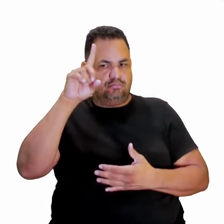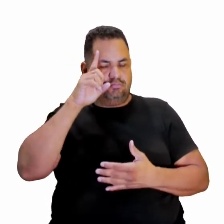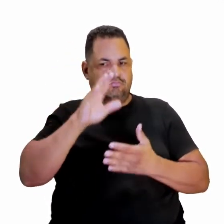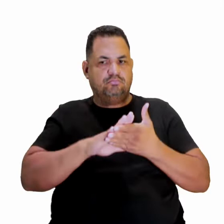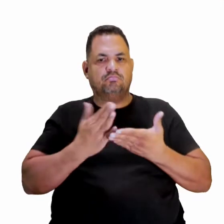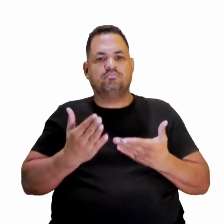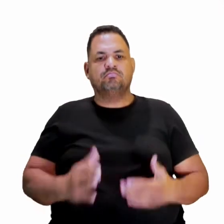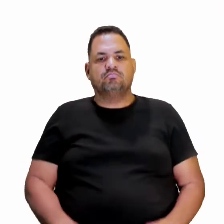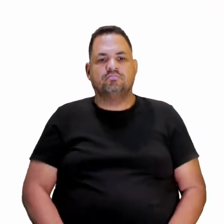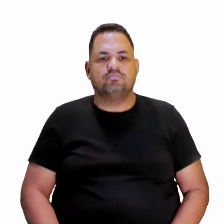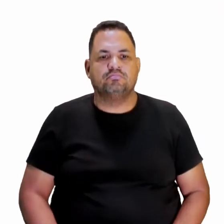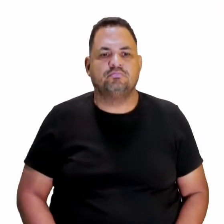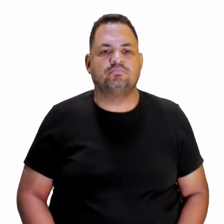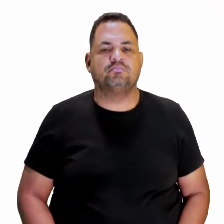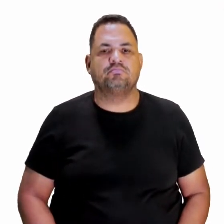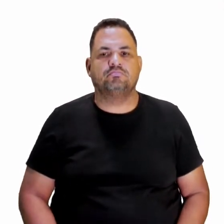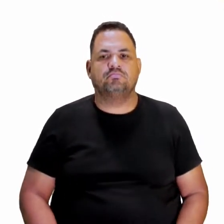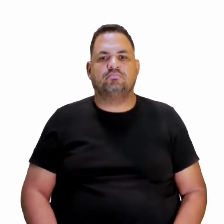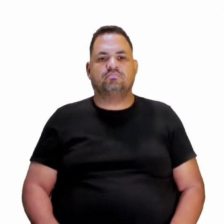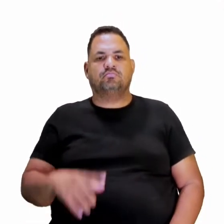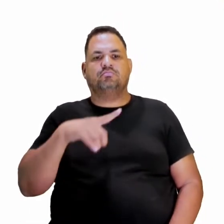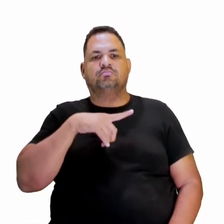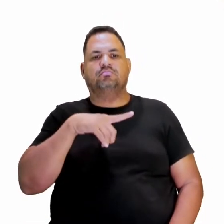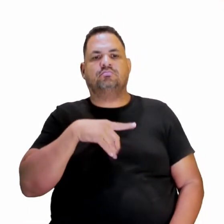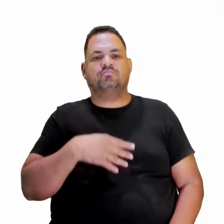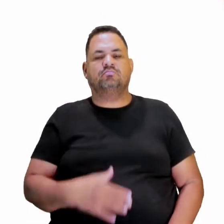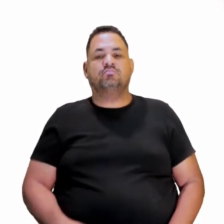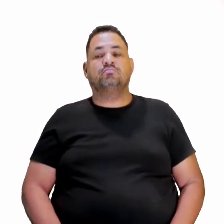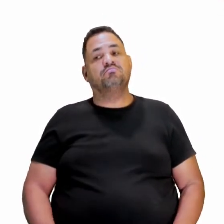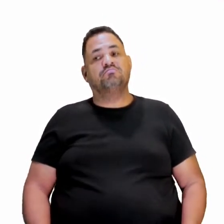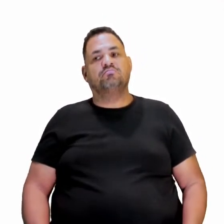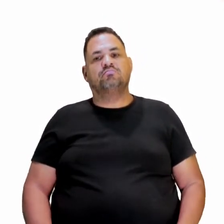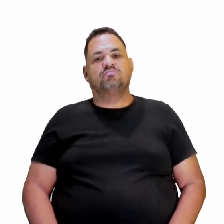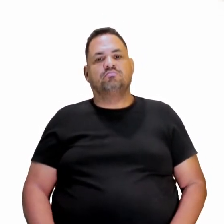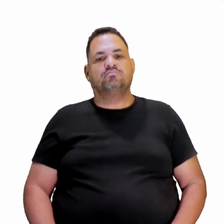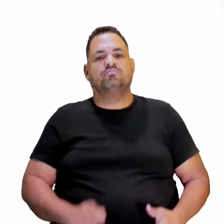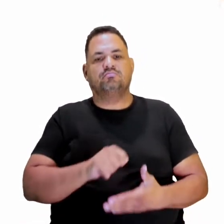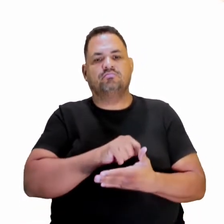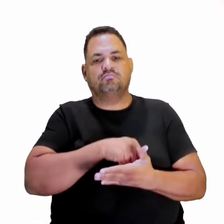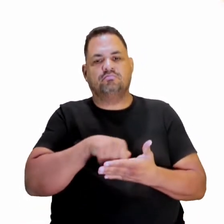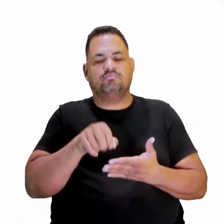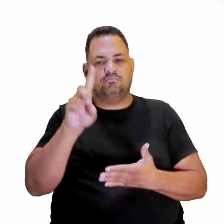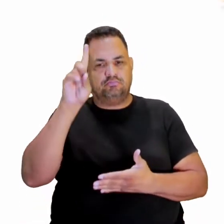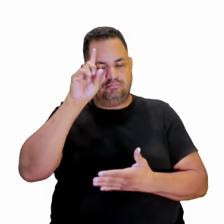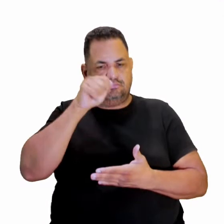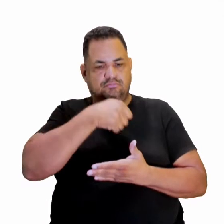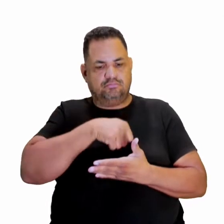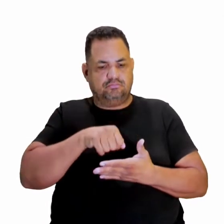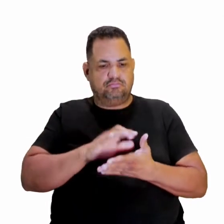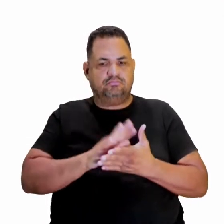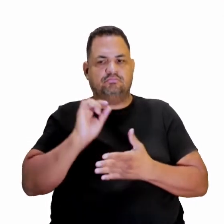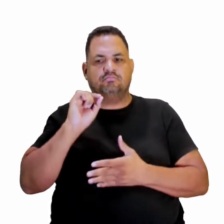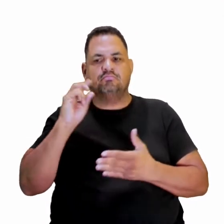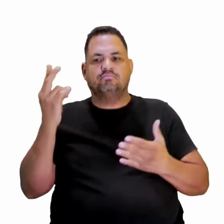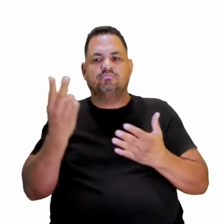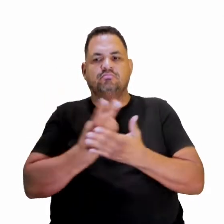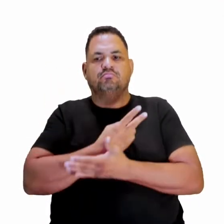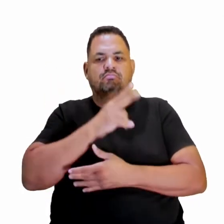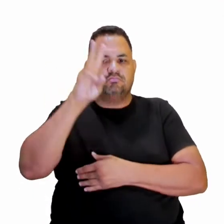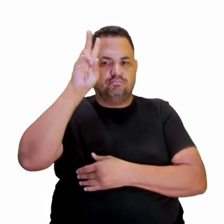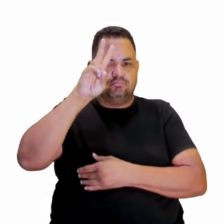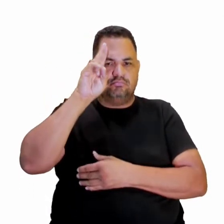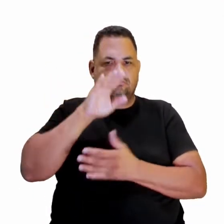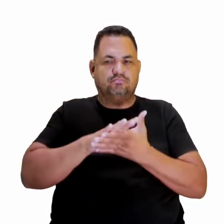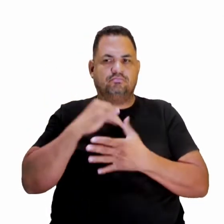às vezes acham que diário tem certo apelo para certas coisas. Não, diário... Você anota coisas do seu dia a dia, lembretes,